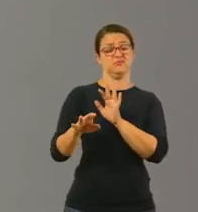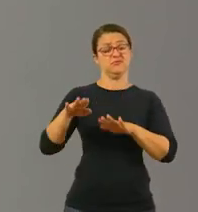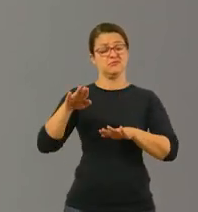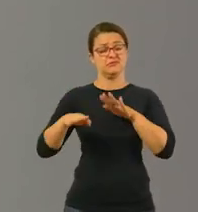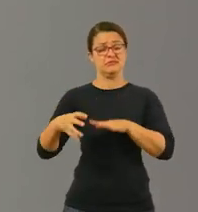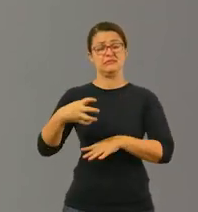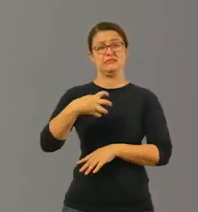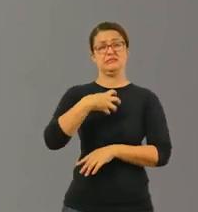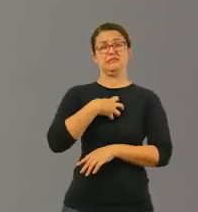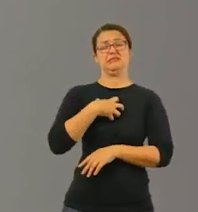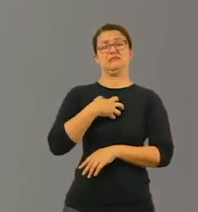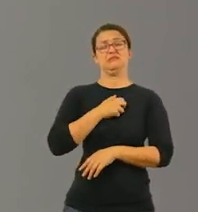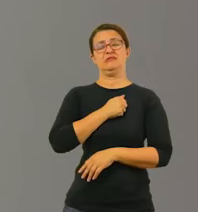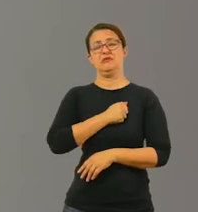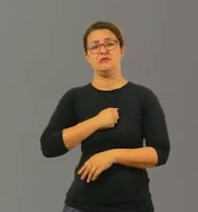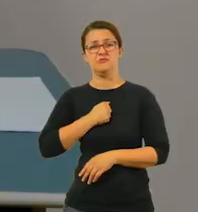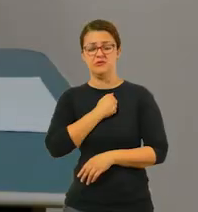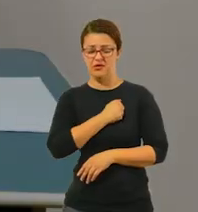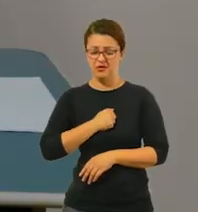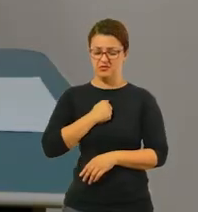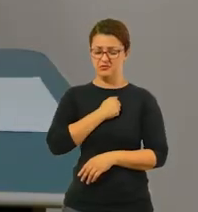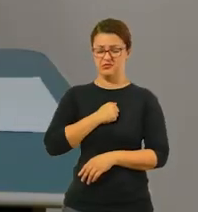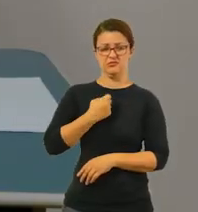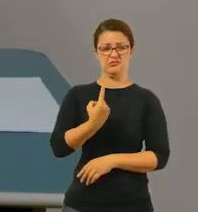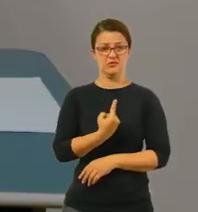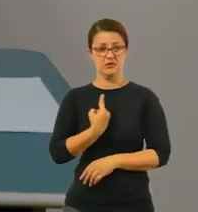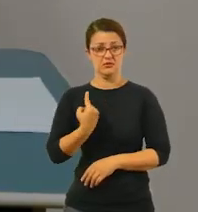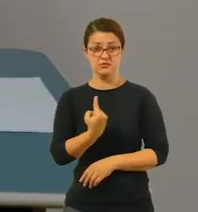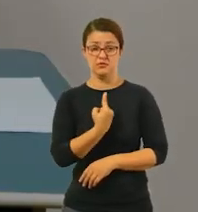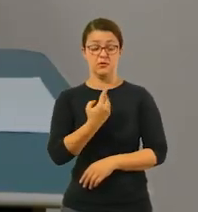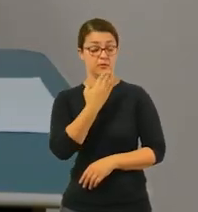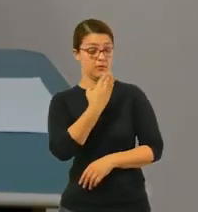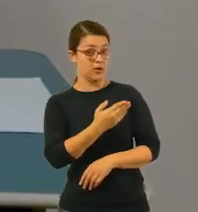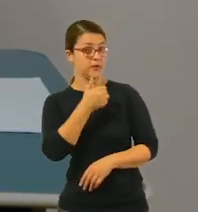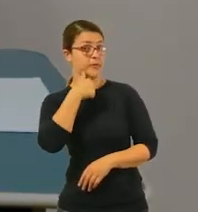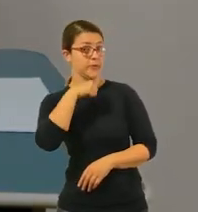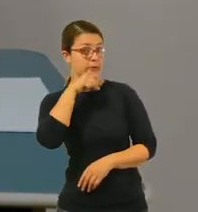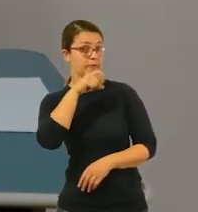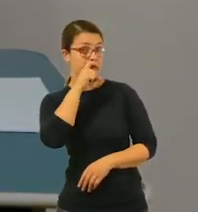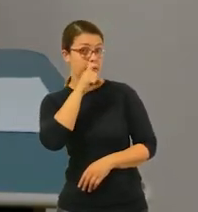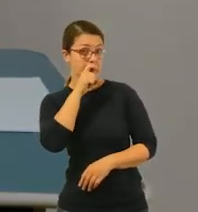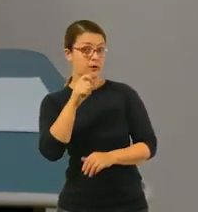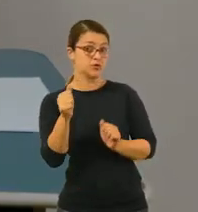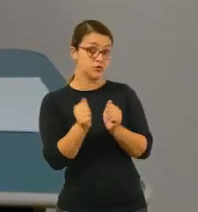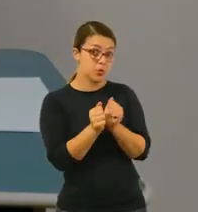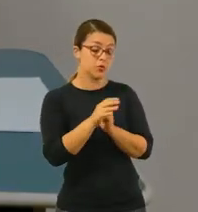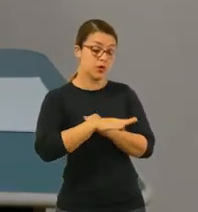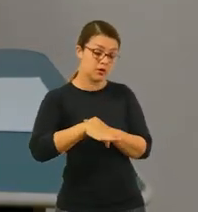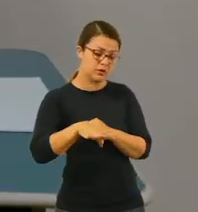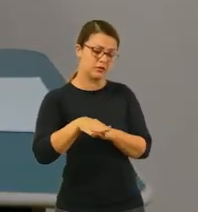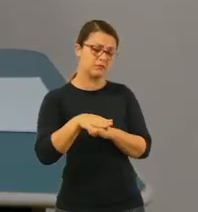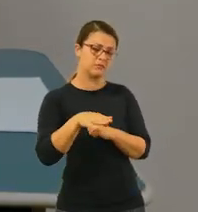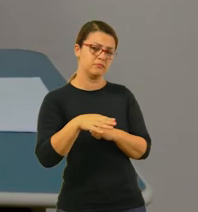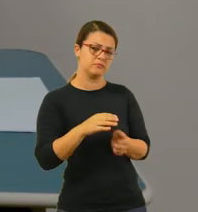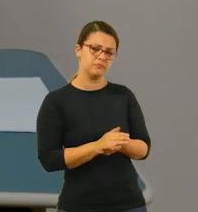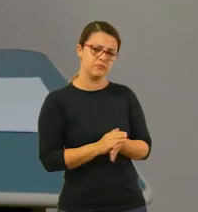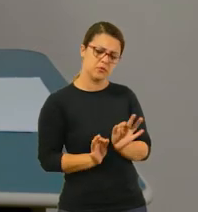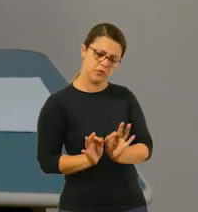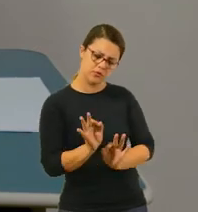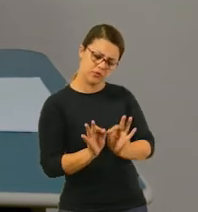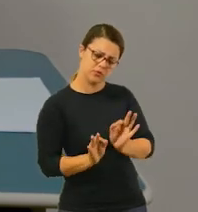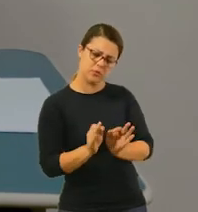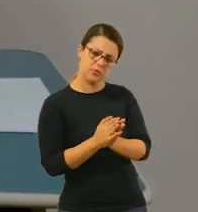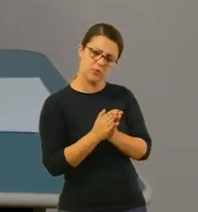pessoas. Sendo assim, às vezes sentimos saudade, nos sentimos sozinhos. Proponho a você, papai e mamãe,